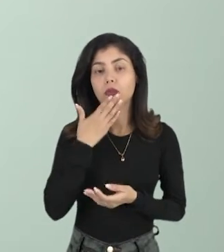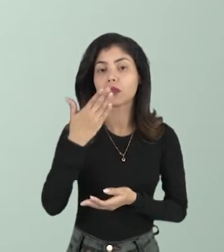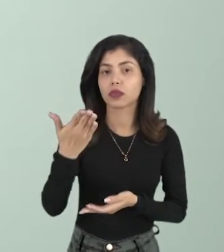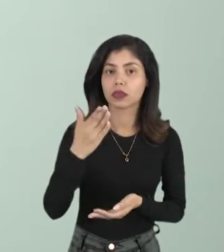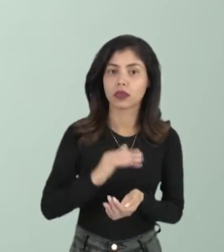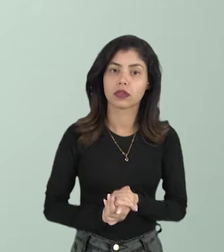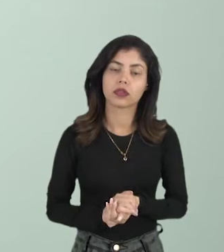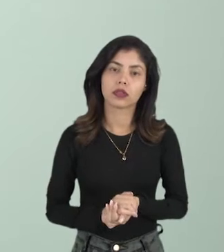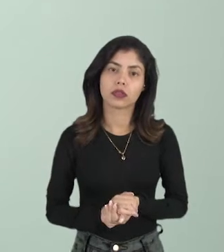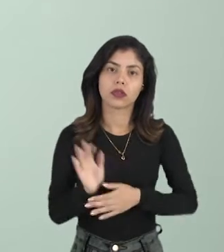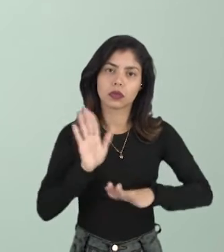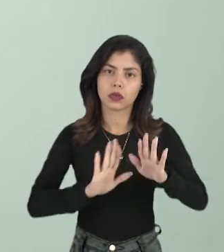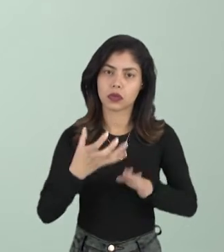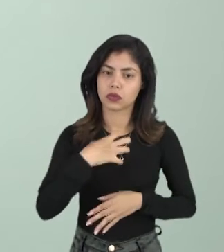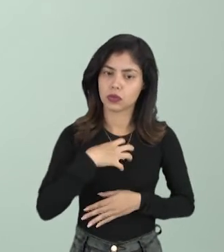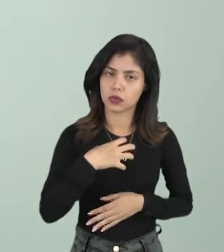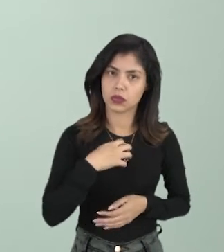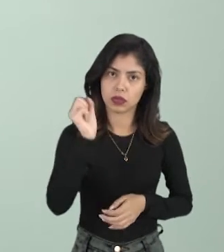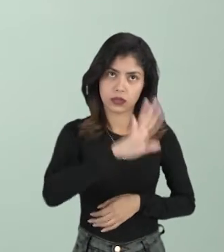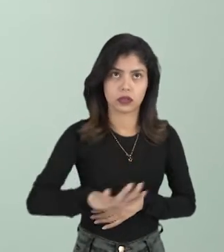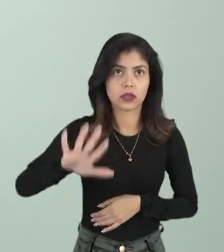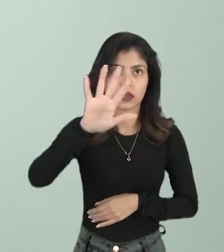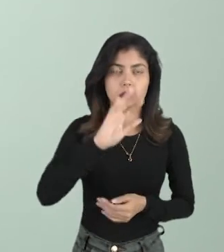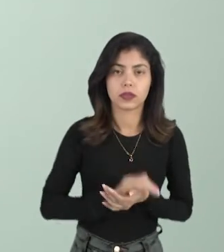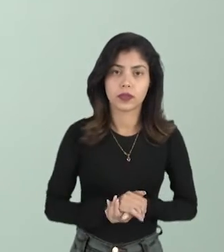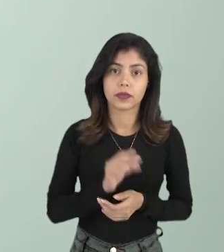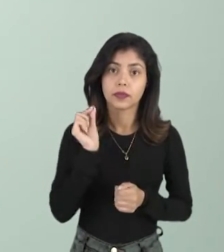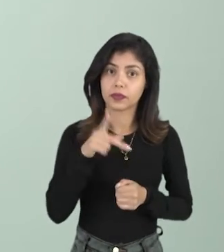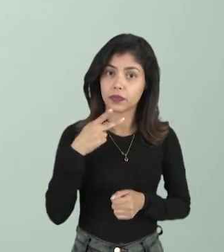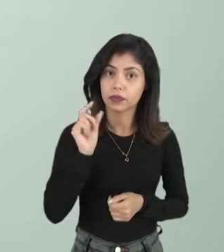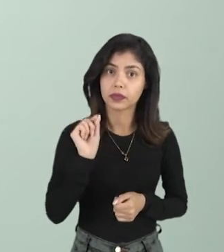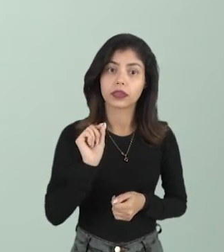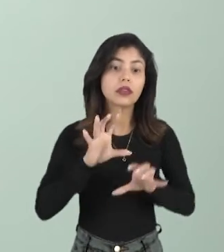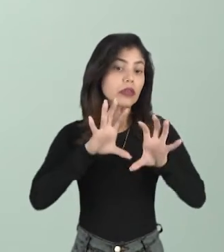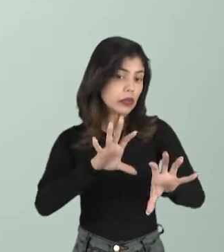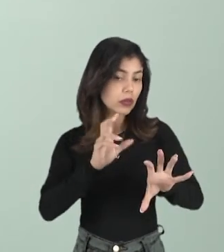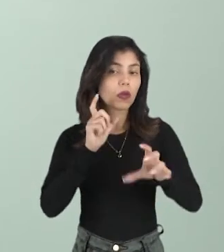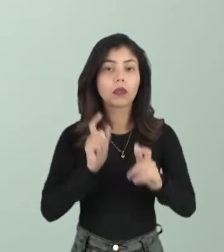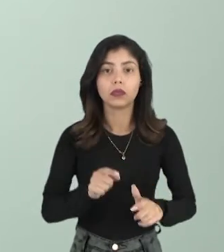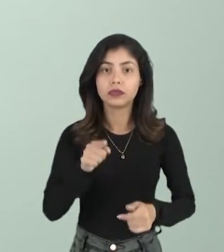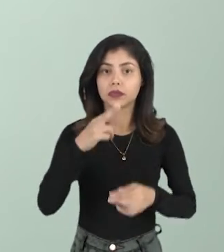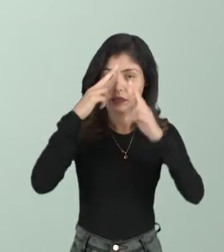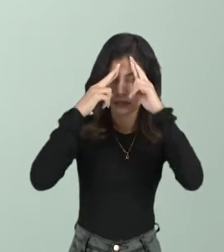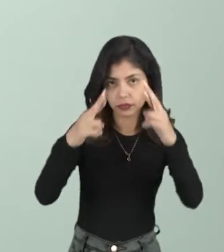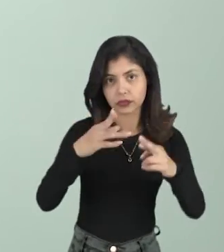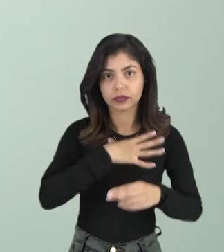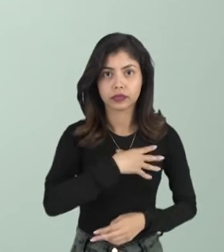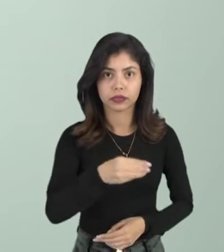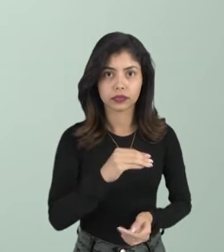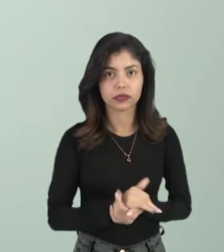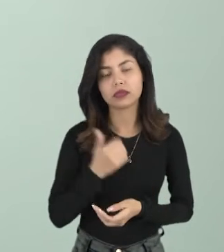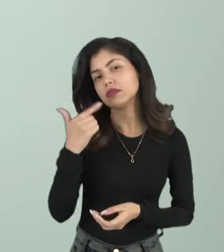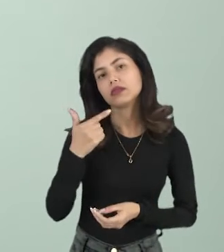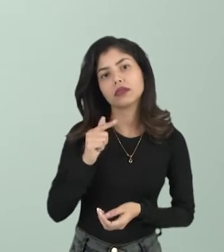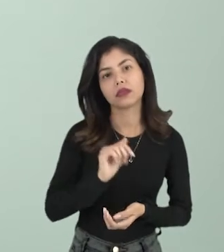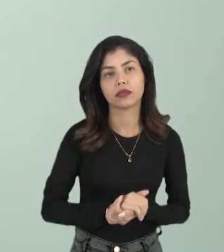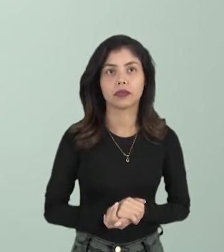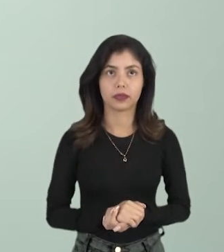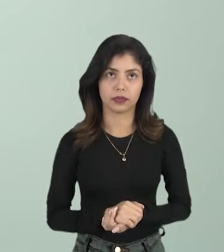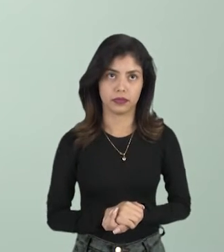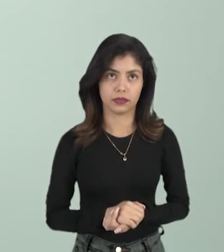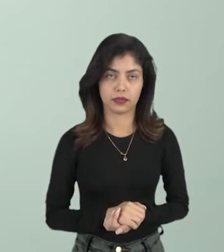pedir para cultivar um sentimento nacionalista. Ele está dizendo, fiquem onde vocês estão em respeito aos seus filhos, então não há